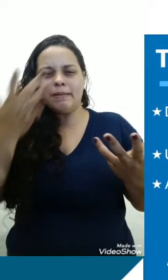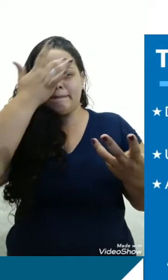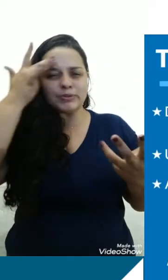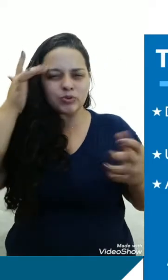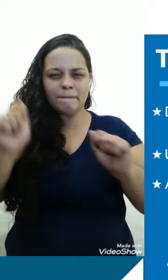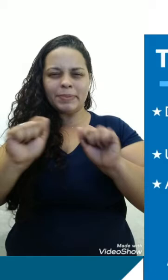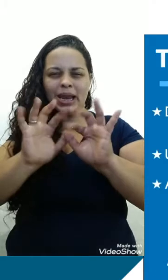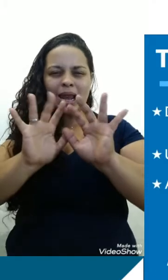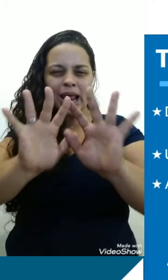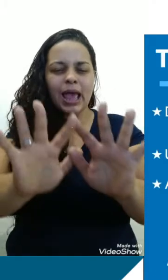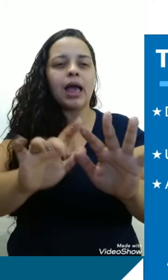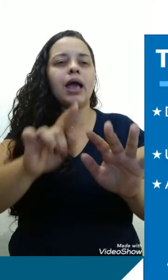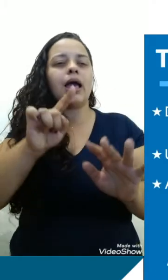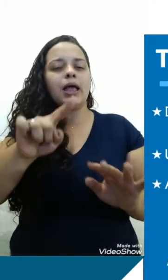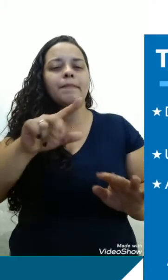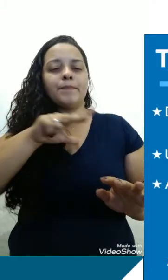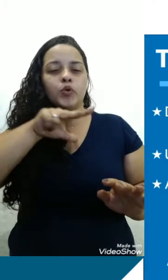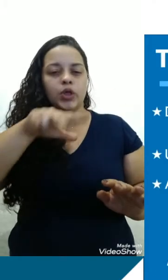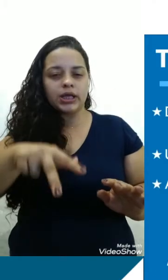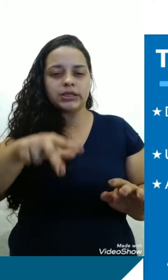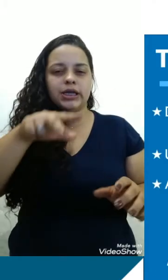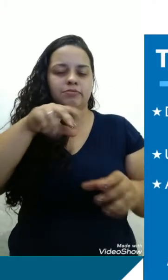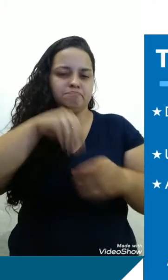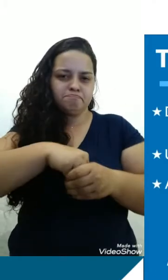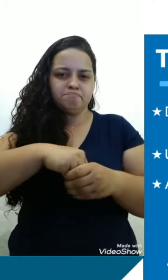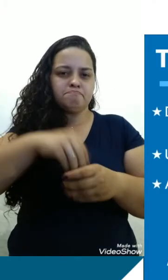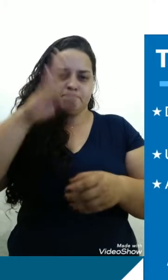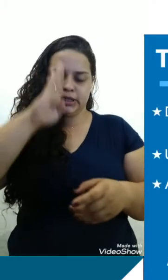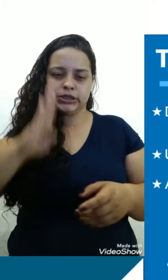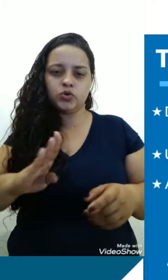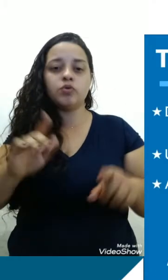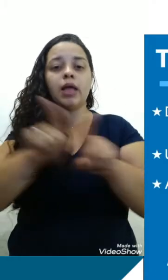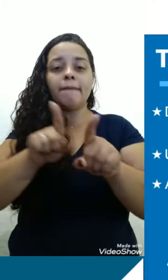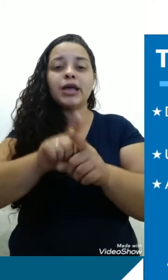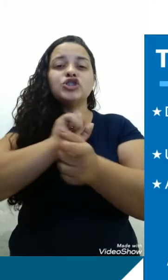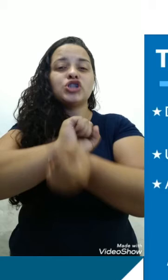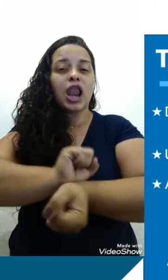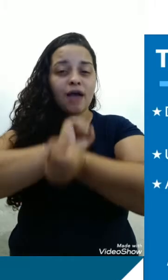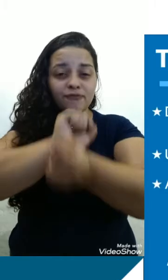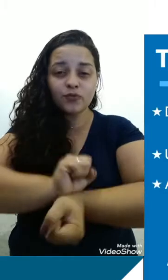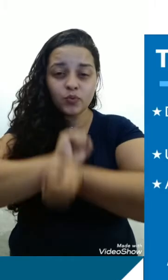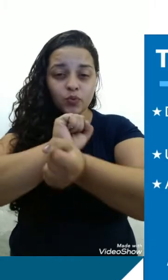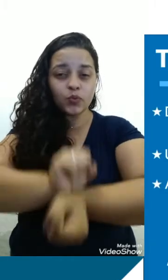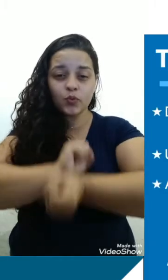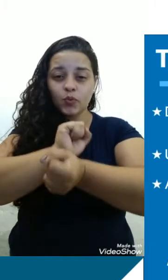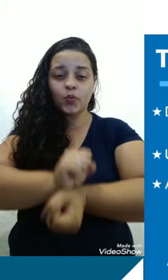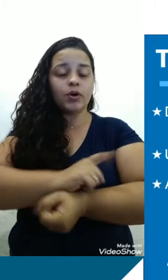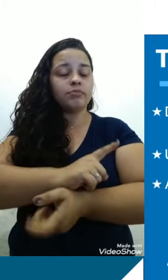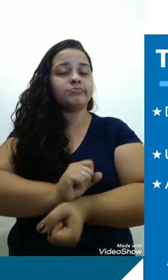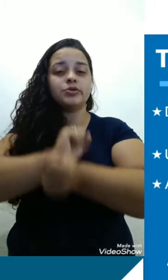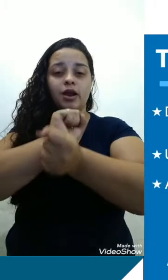grande imigração portuguesa para o Brasil, assim como um maior fluxo de escravos, Então,